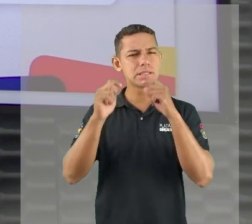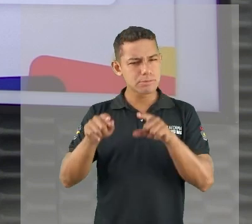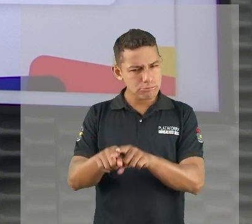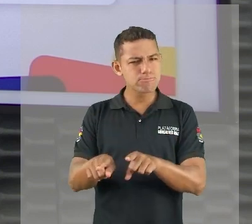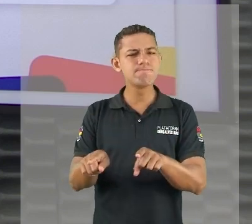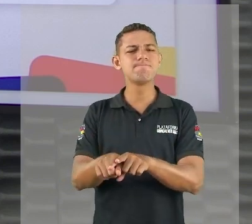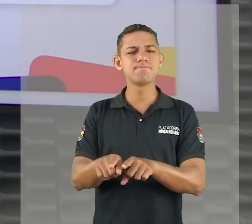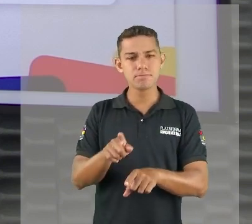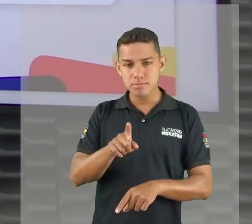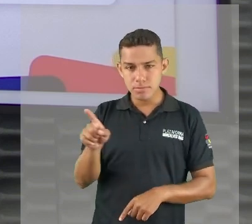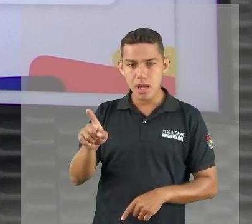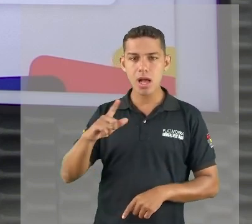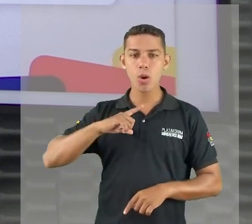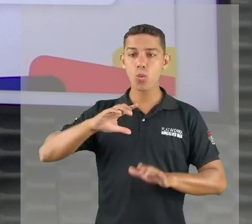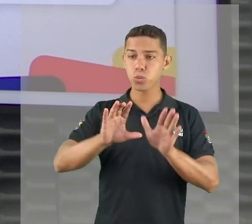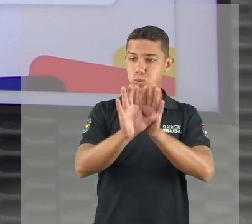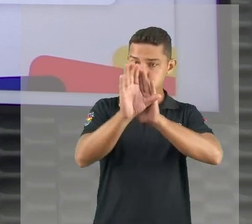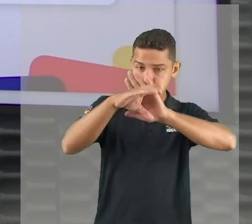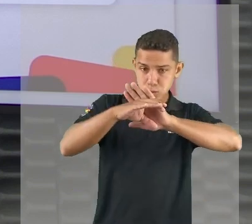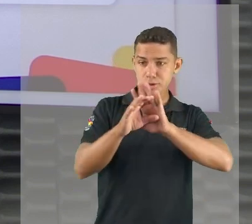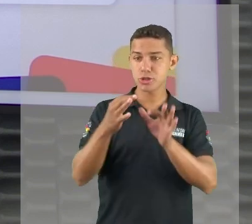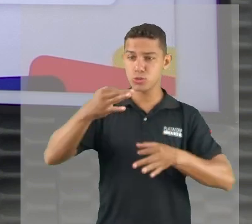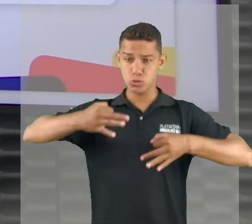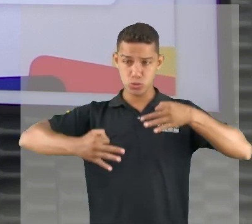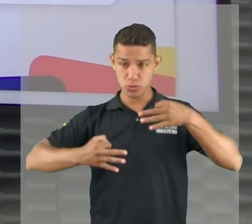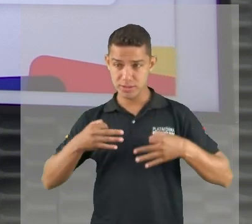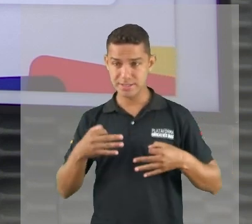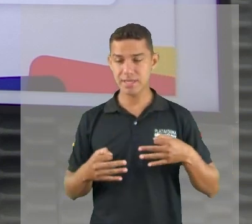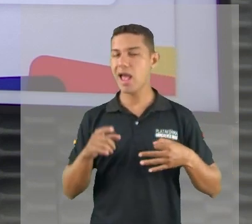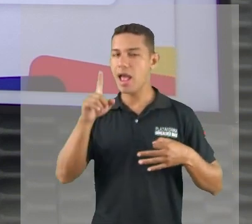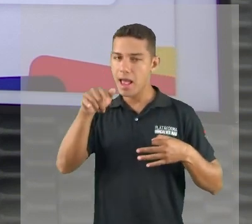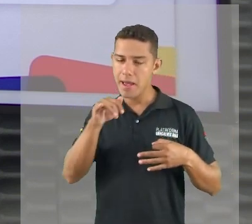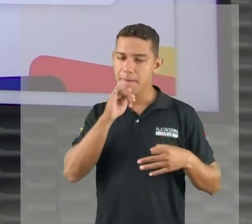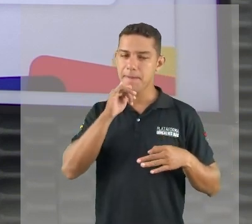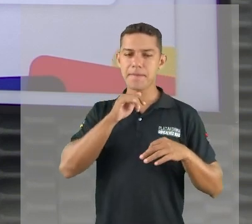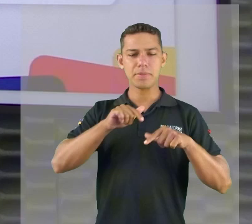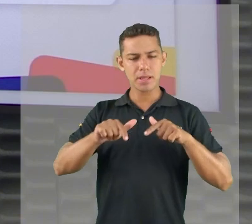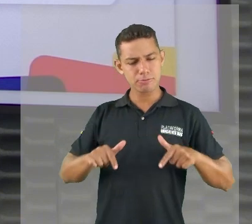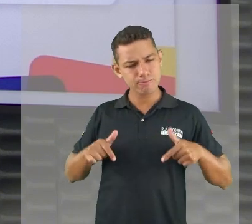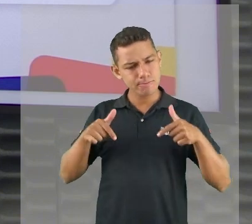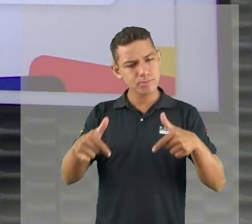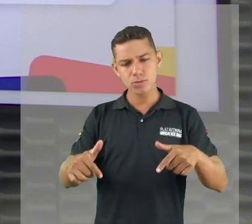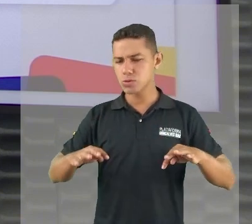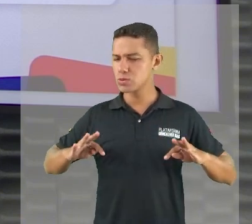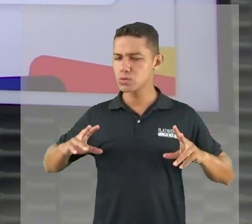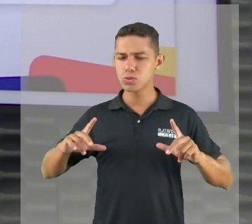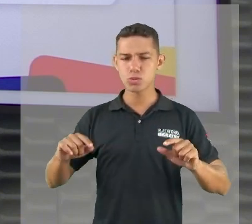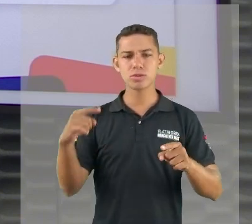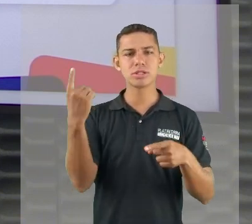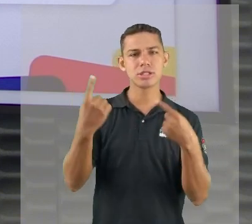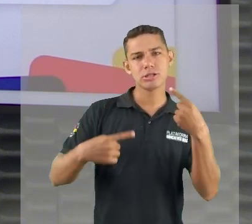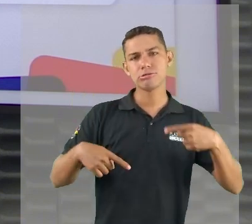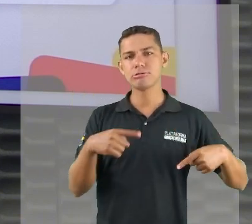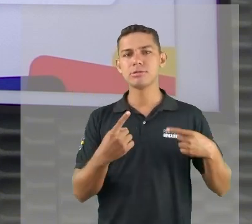também que o conceito de justiça ele é basicamente trabalhado em todas as teorias